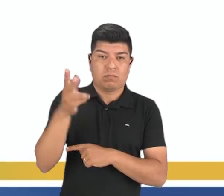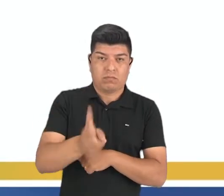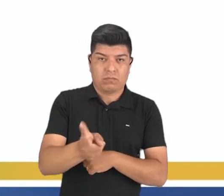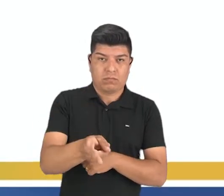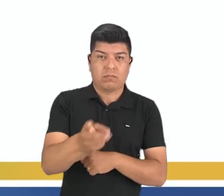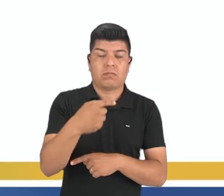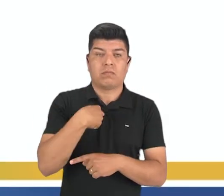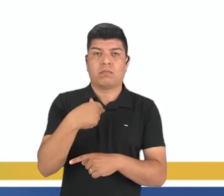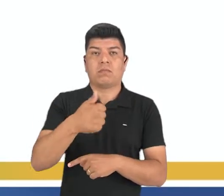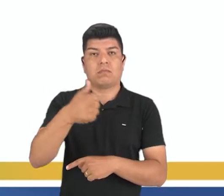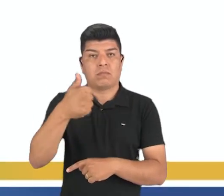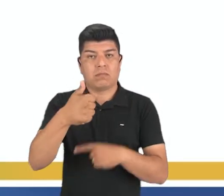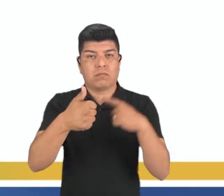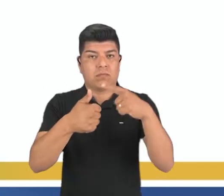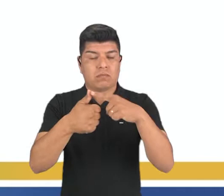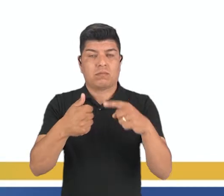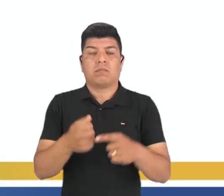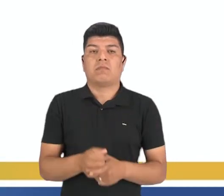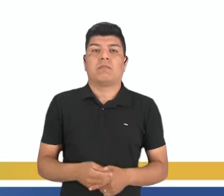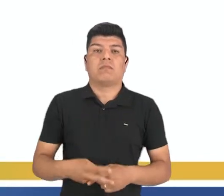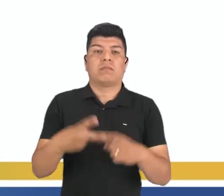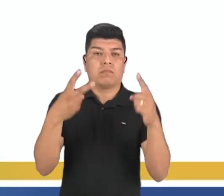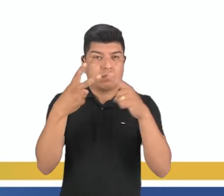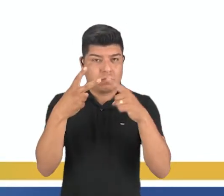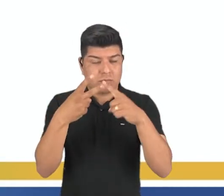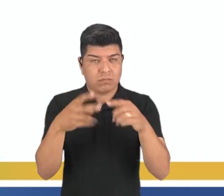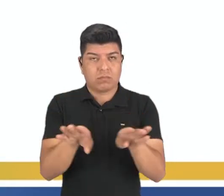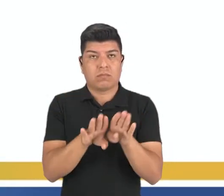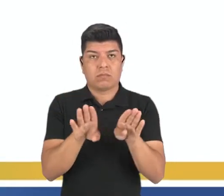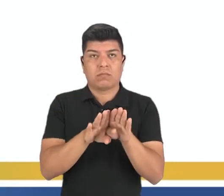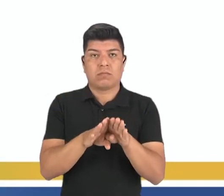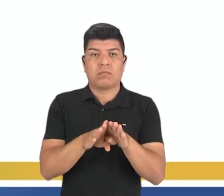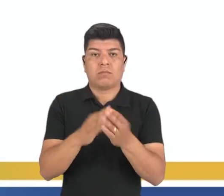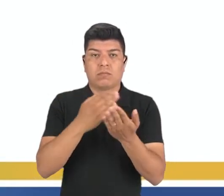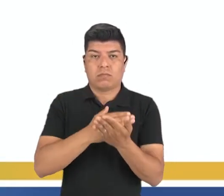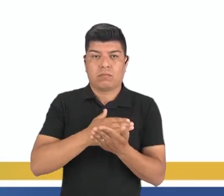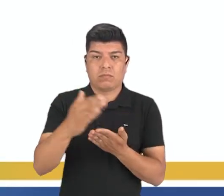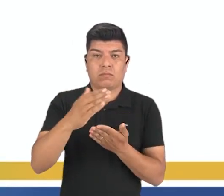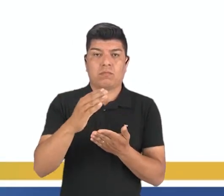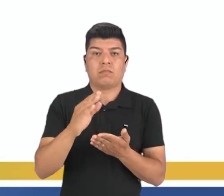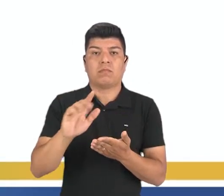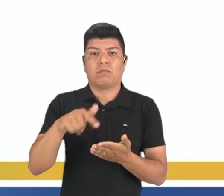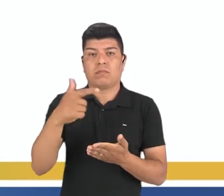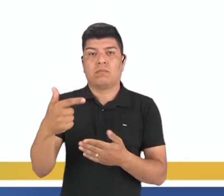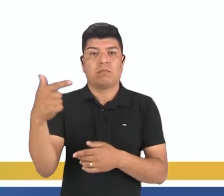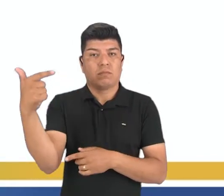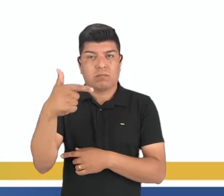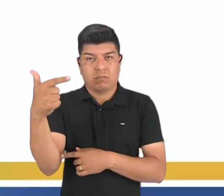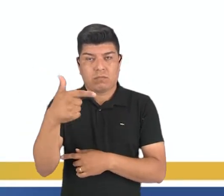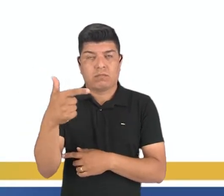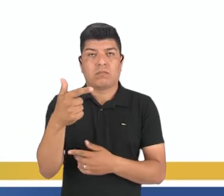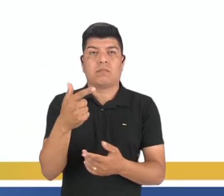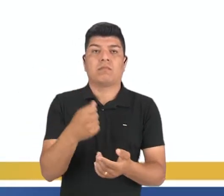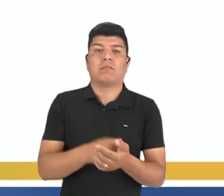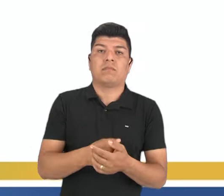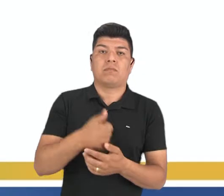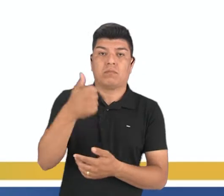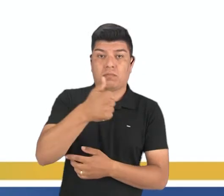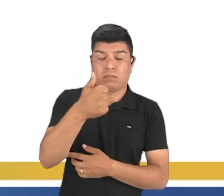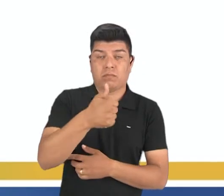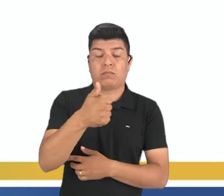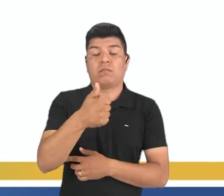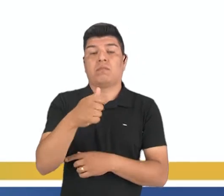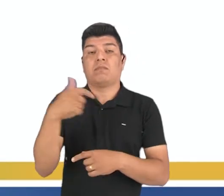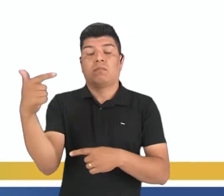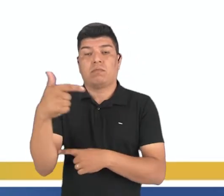evento primeiro, um evento segundo, um inicial e um secundário, certo? Sendo o segundo evento